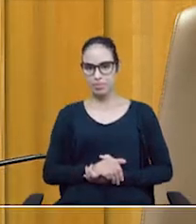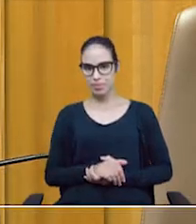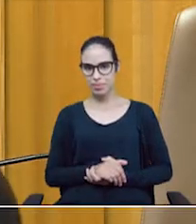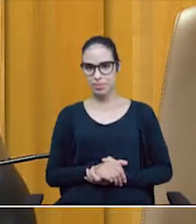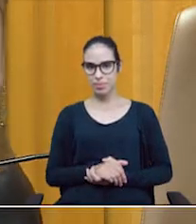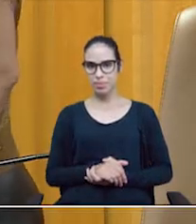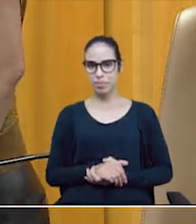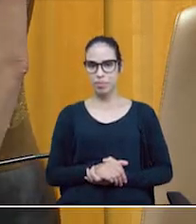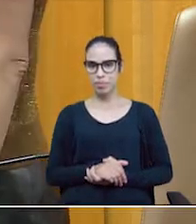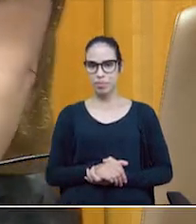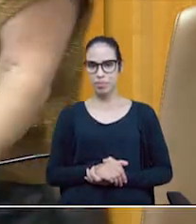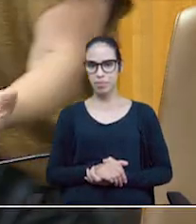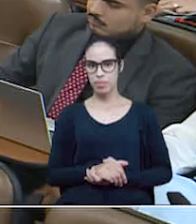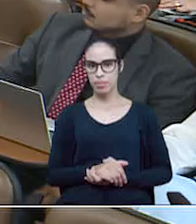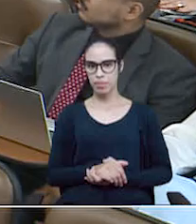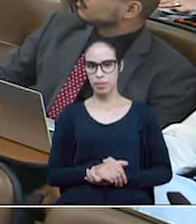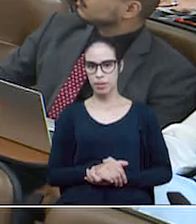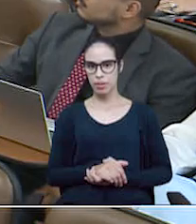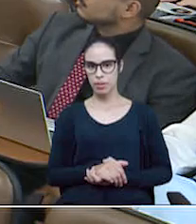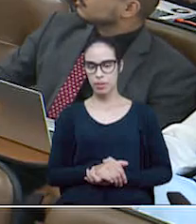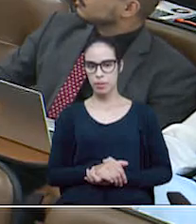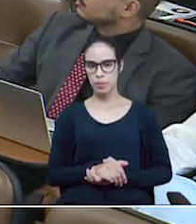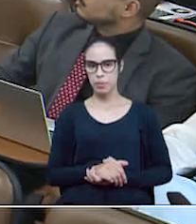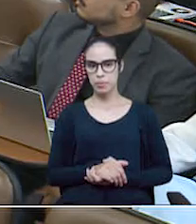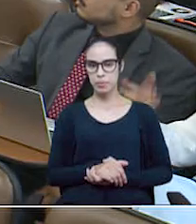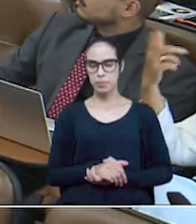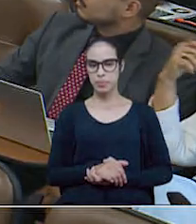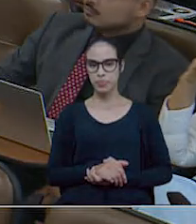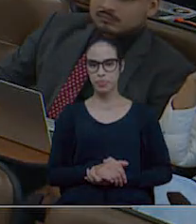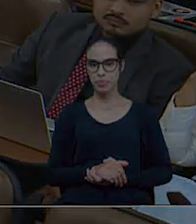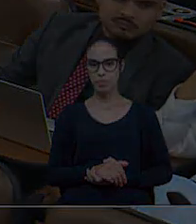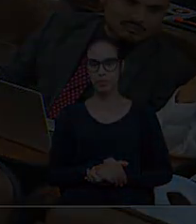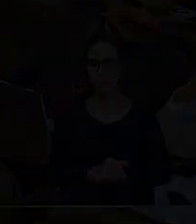seguida, tão logo a gente faça a troca da mesa. Um instante, por favor.